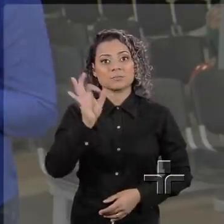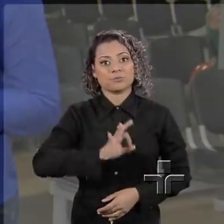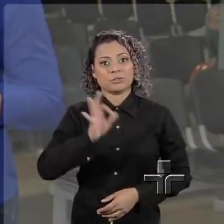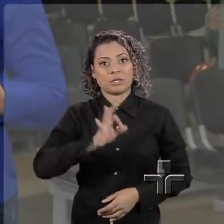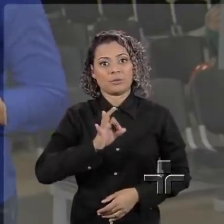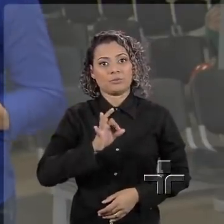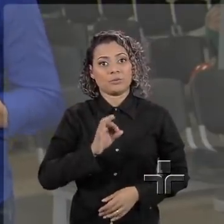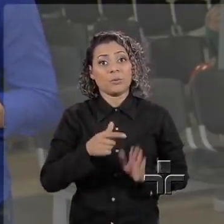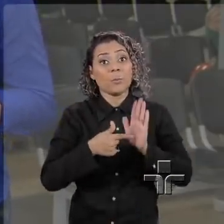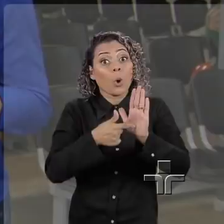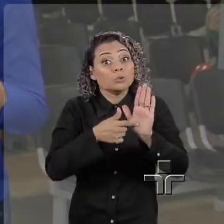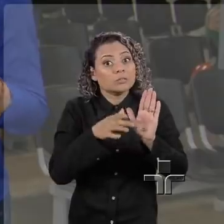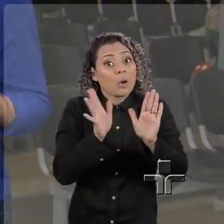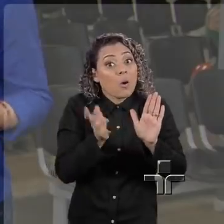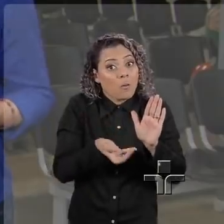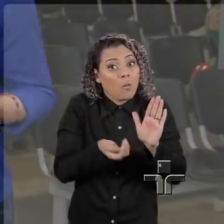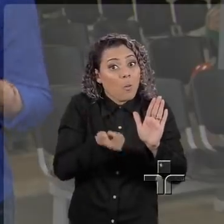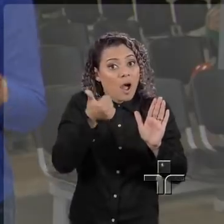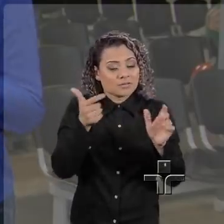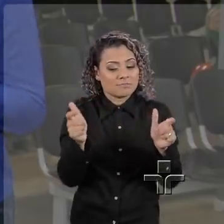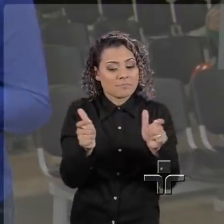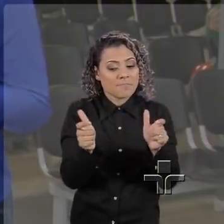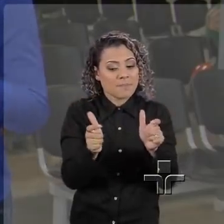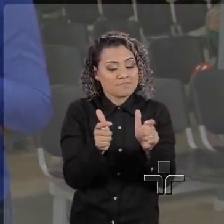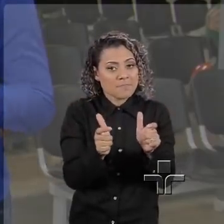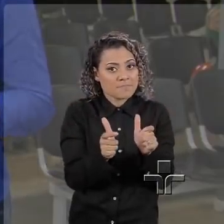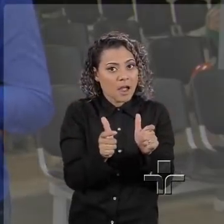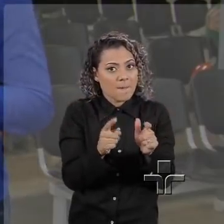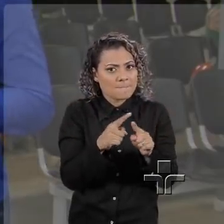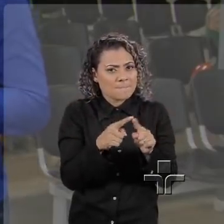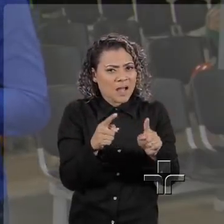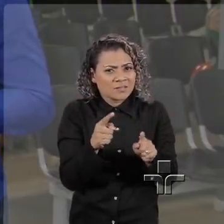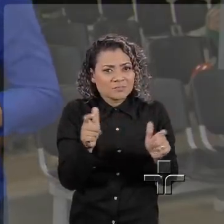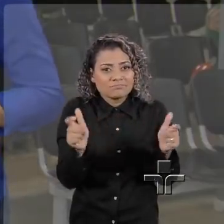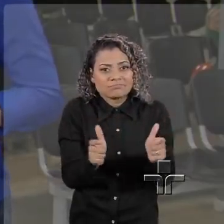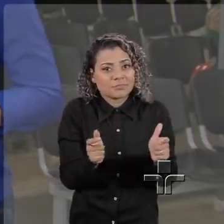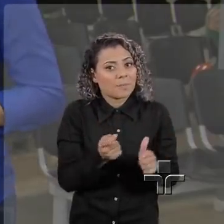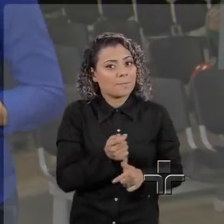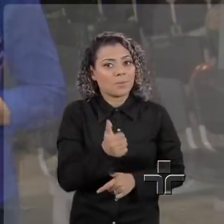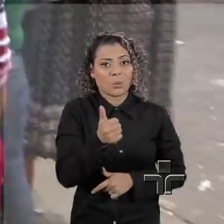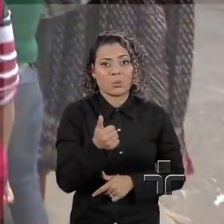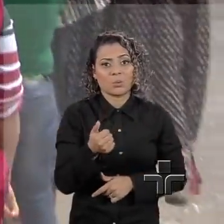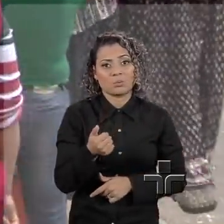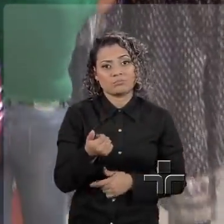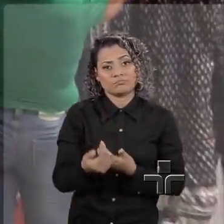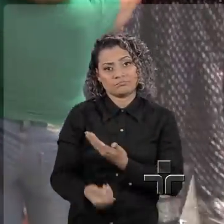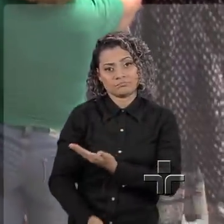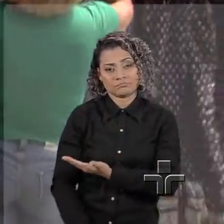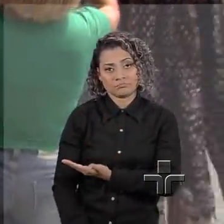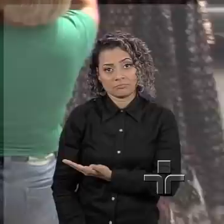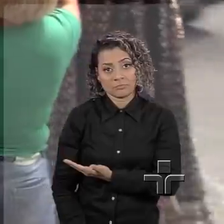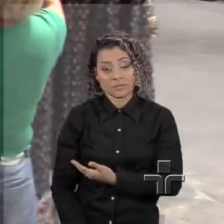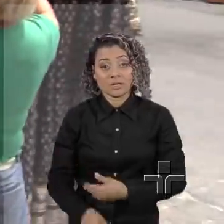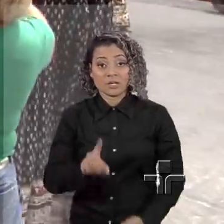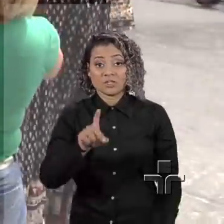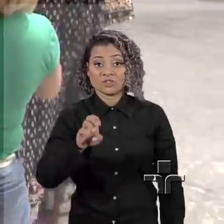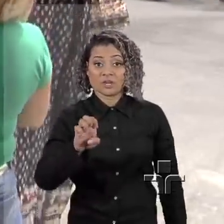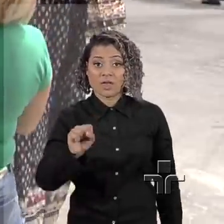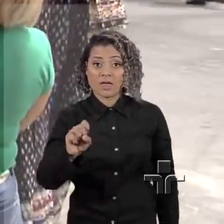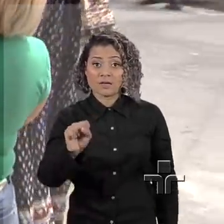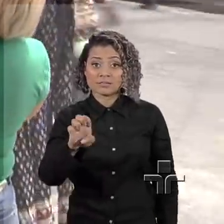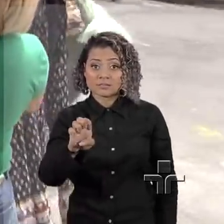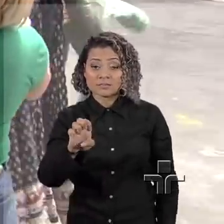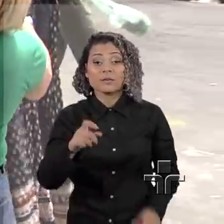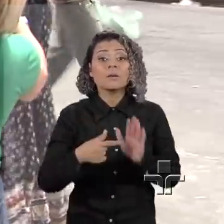dava sinais de queda. Mas a redução foi muito menor do que se esperava. Segundo Segundo o DIEESE, 3 em